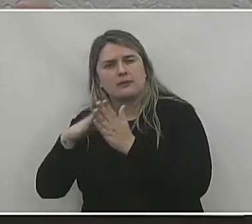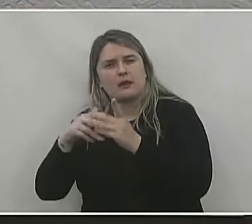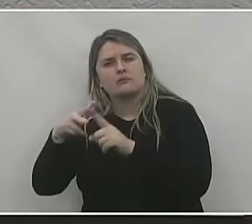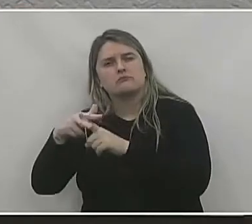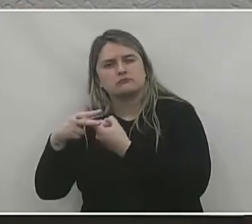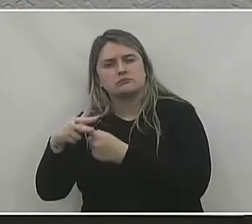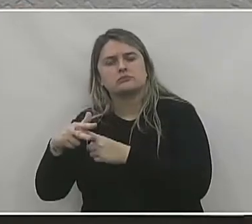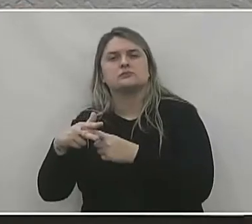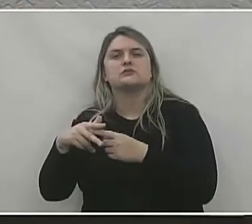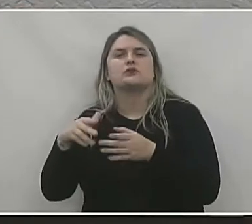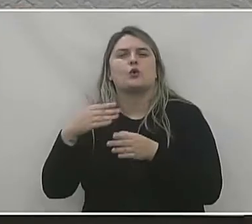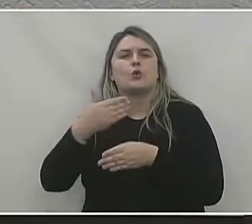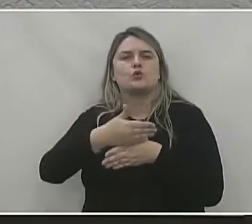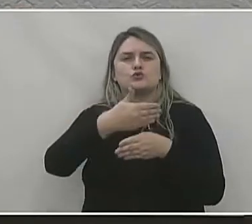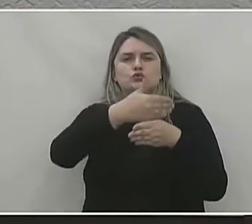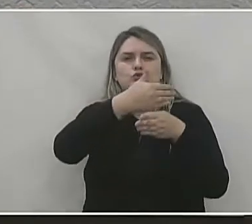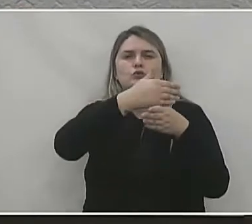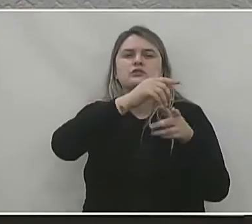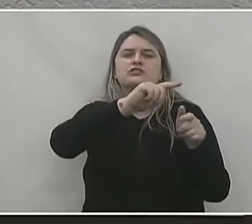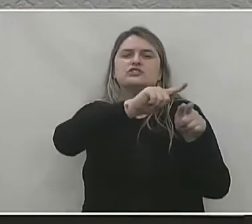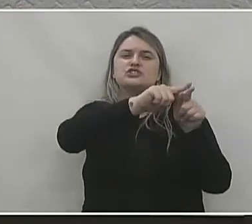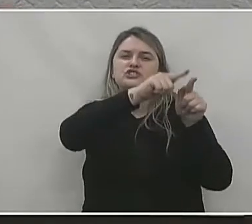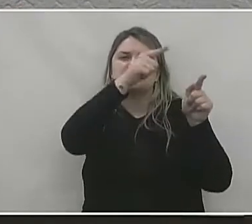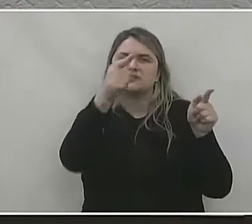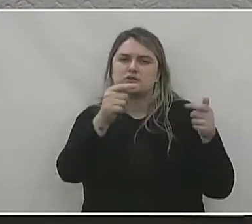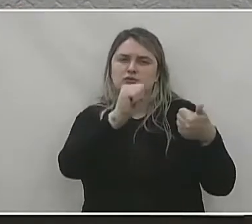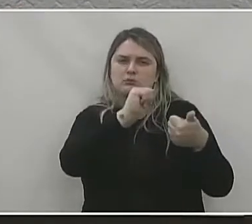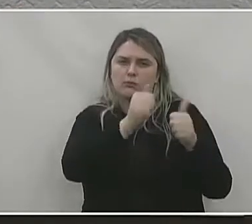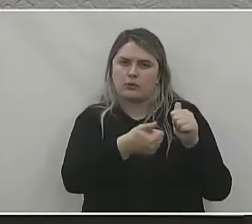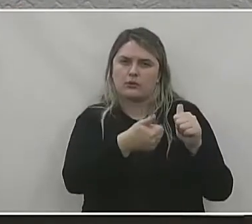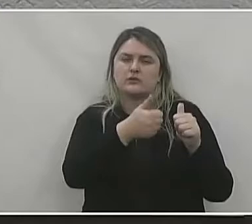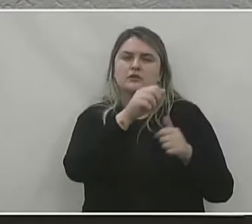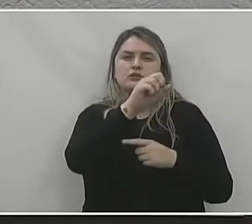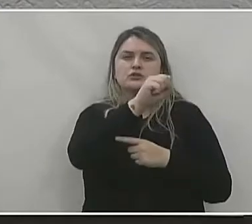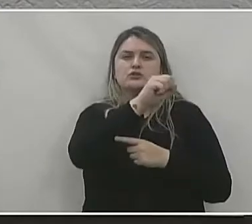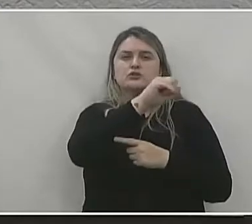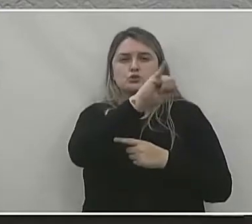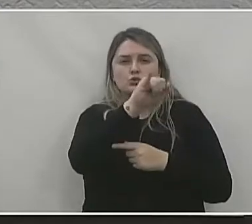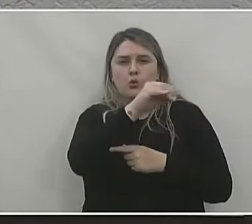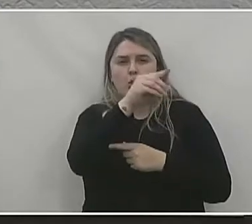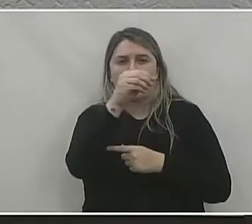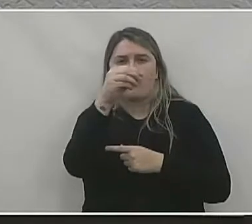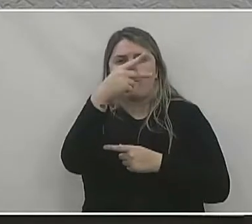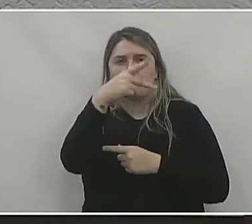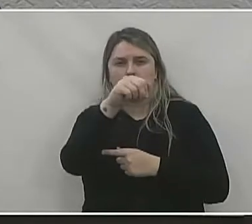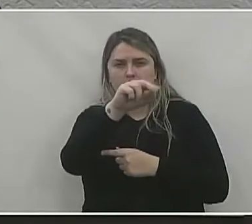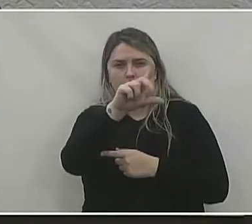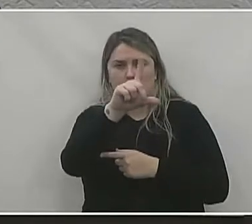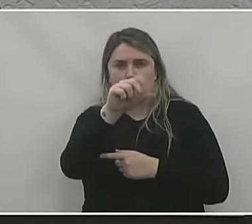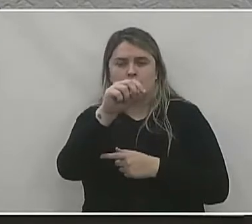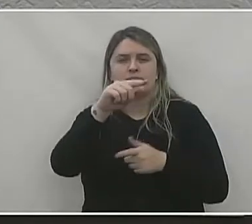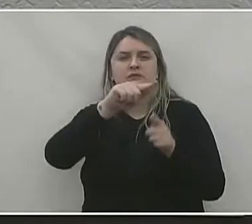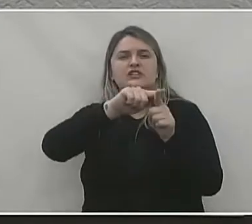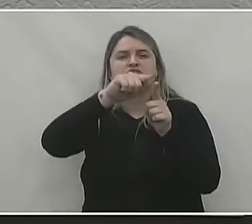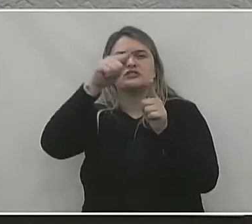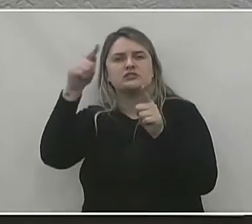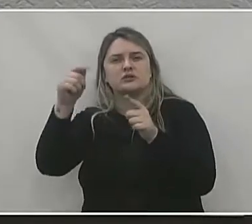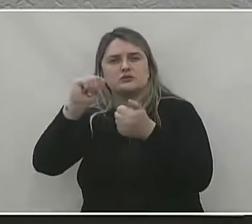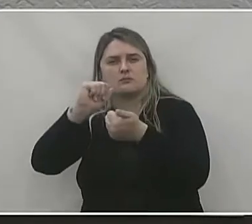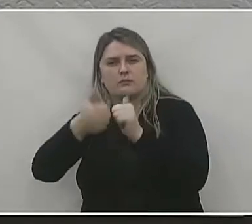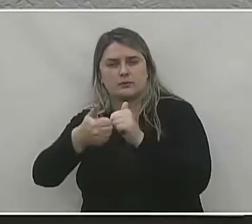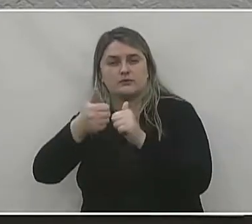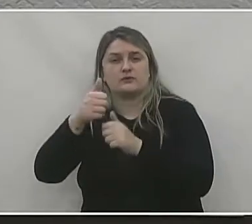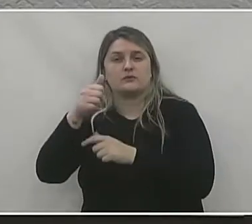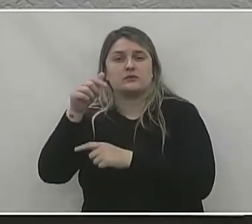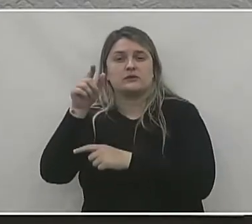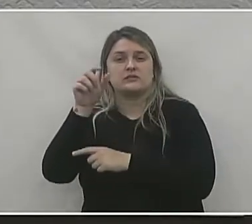de ginásios de esportes no João Paulo ou de São Cristóvão. Também, como já foi citado em todos